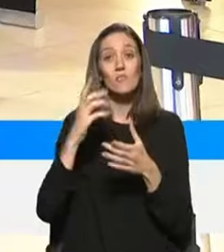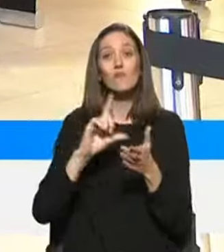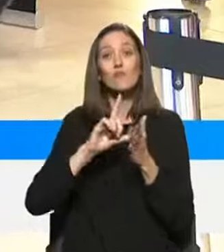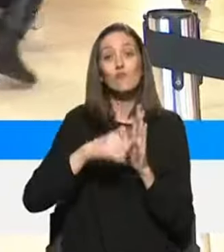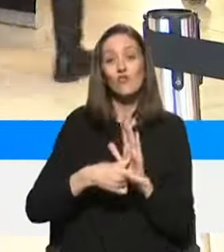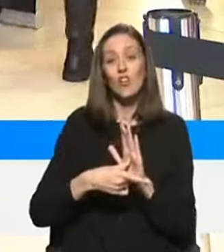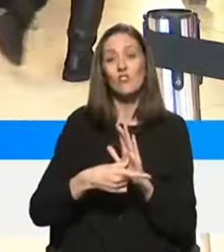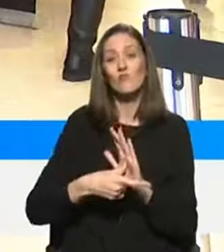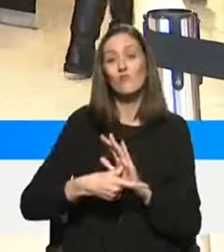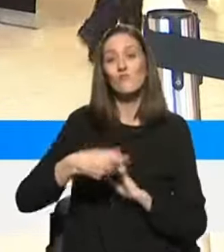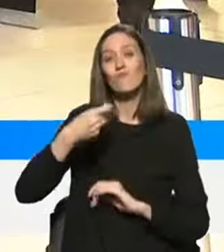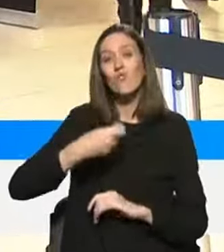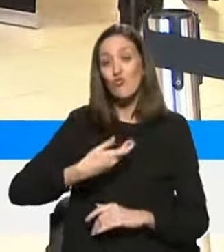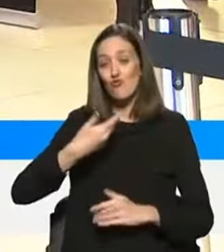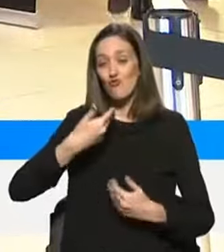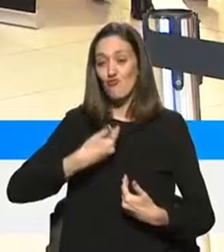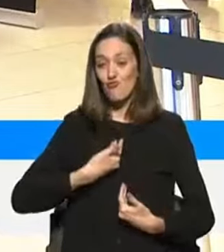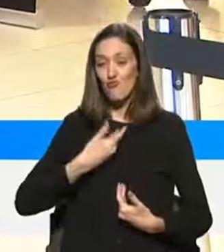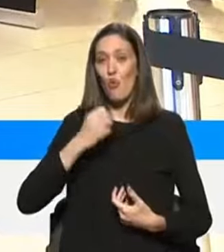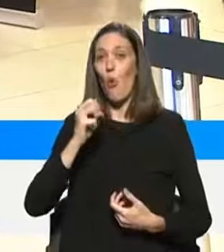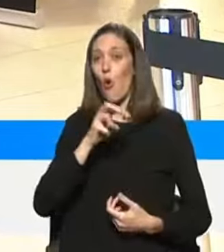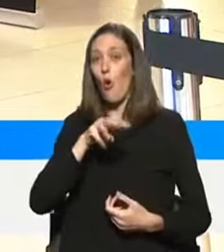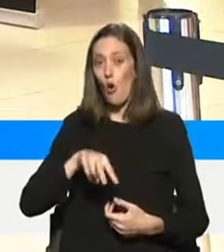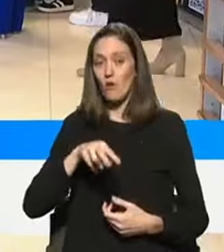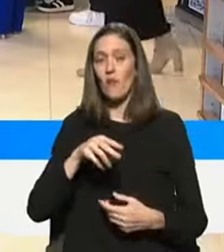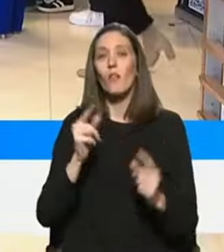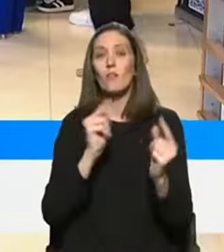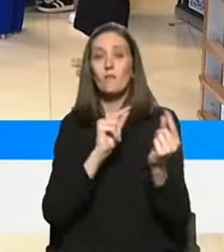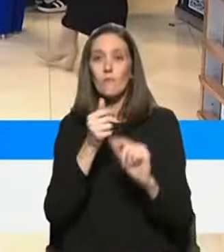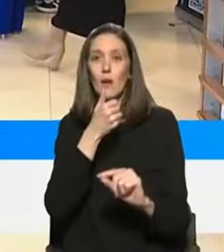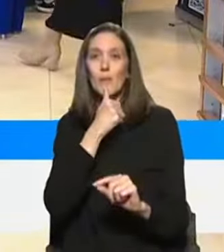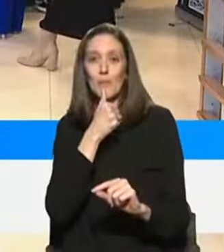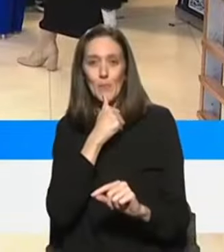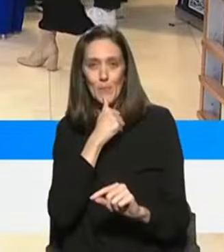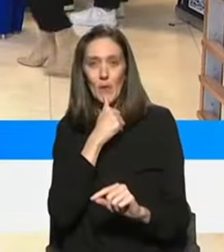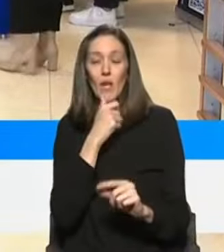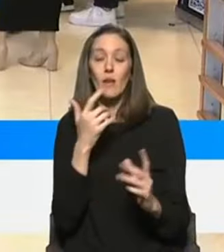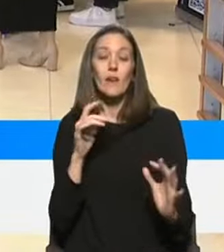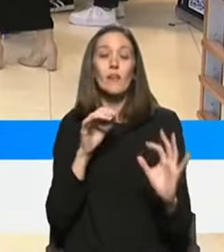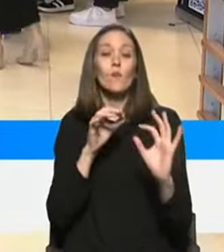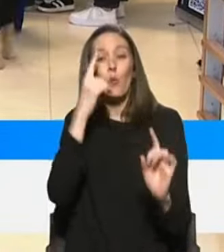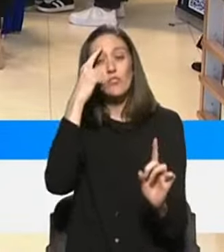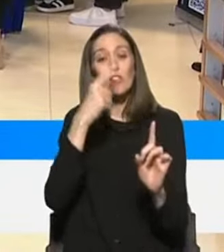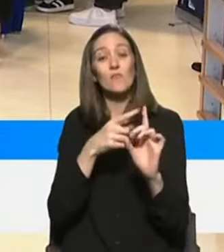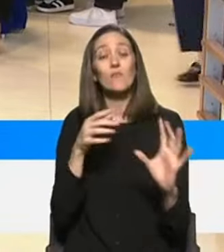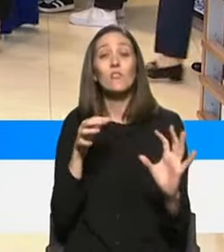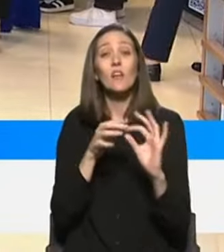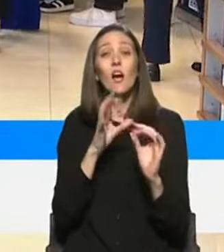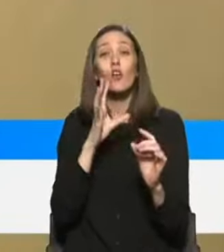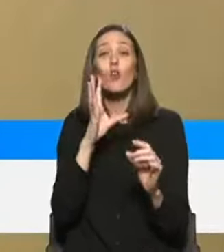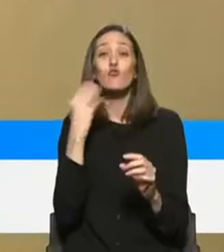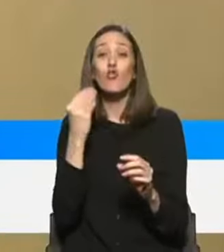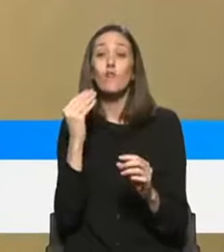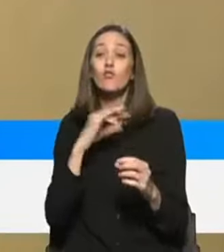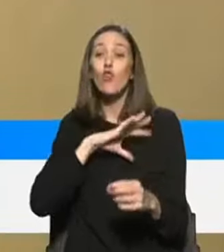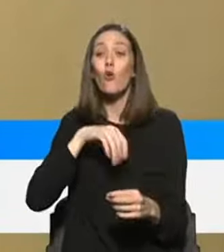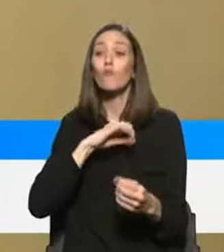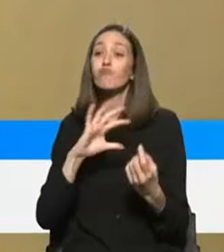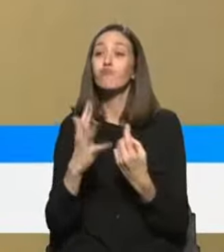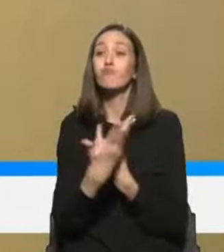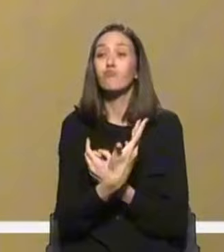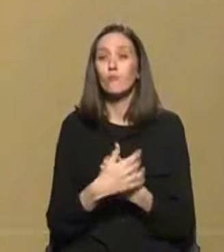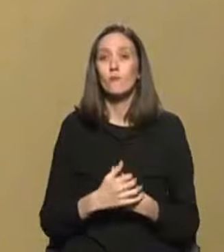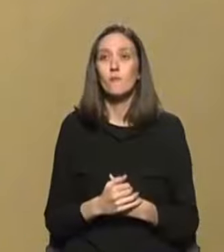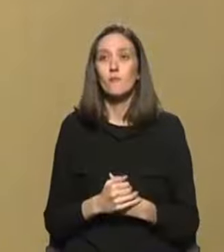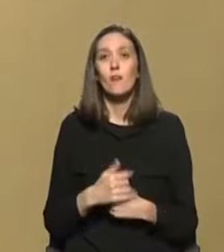On, Informa-te, Debate e Decide, que tem como objetivo ligar os jovens ao mundo que os rodeia. No meu caso,